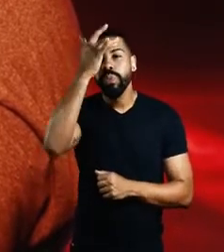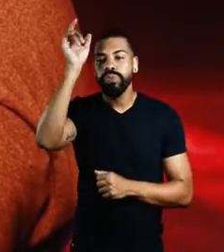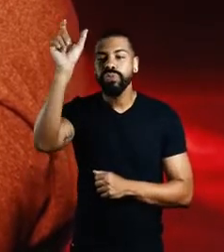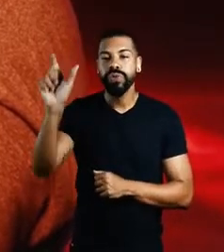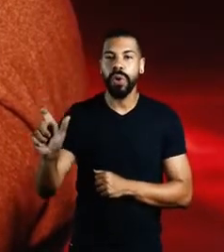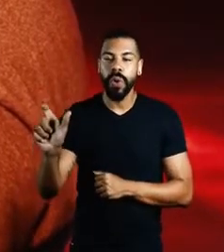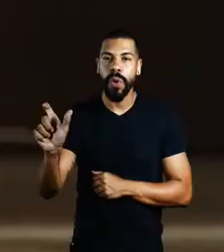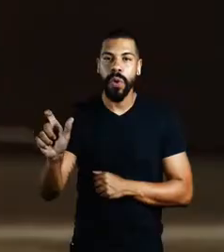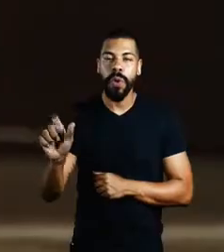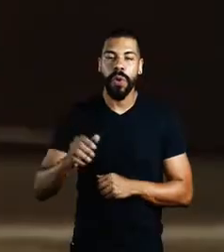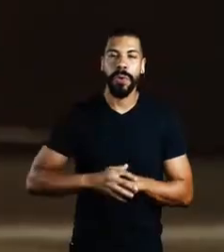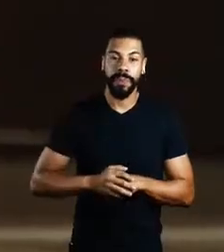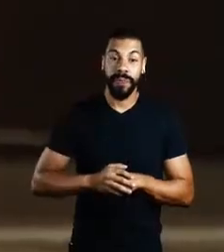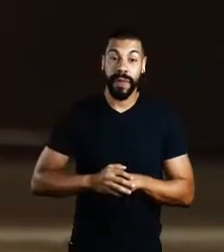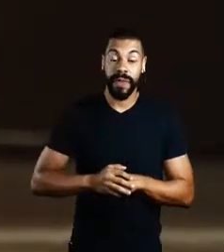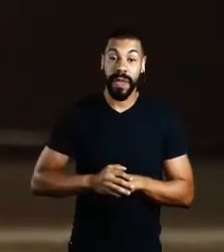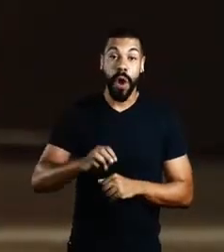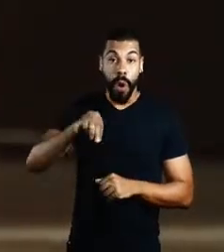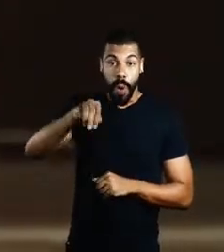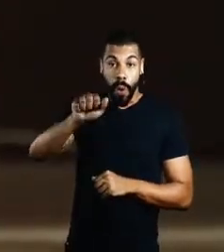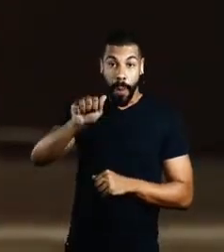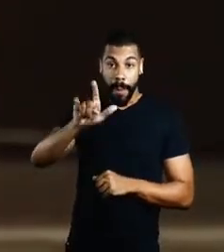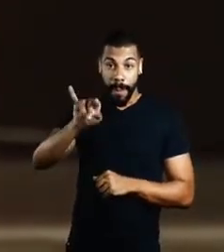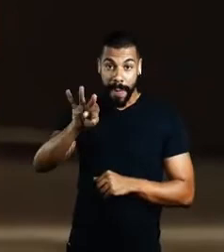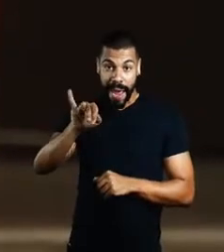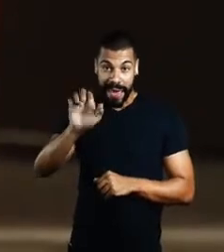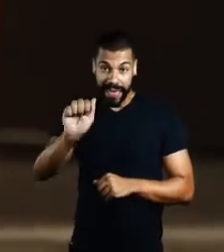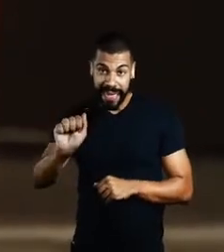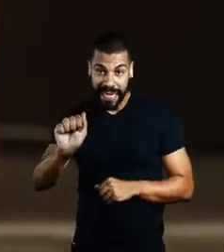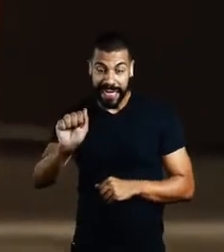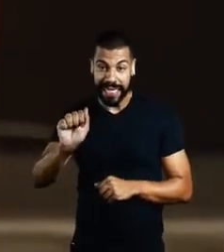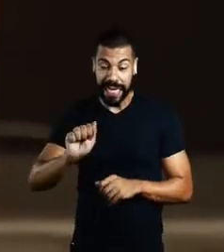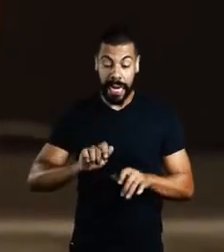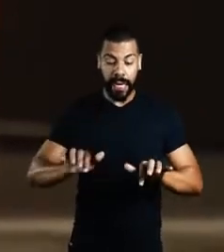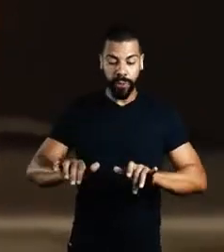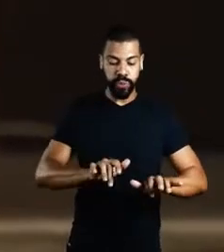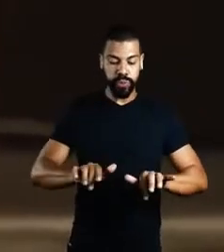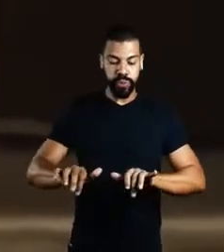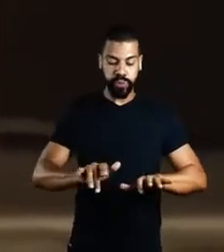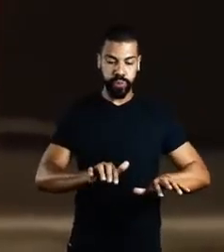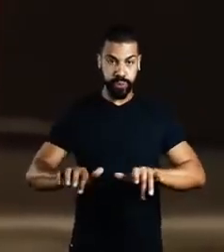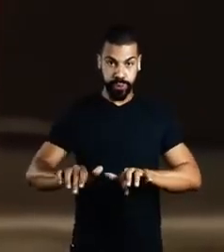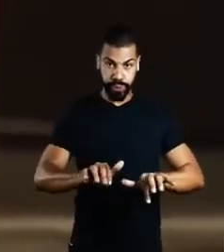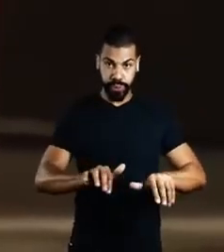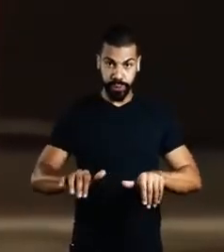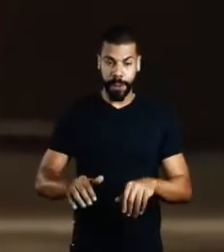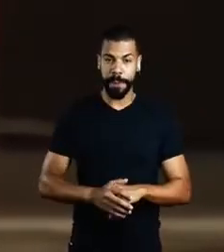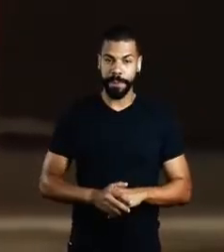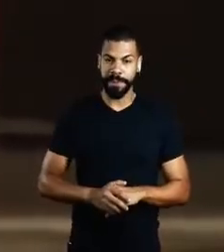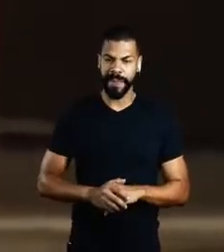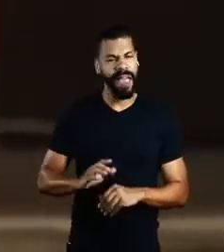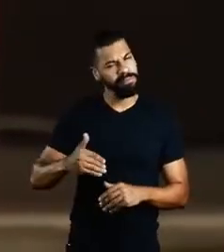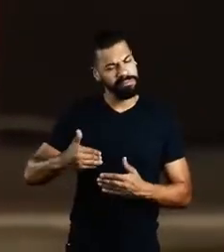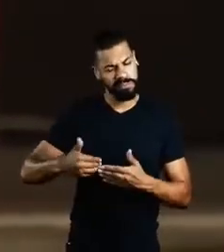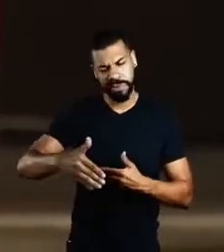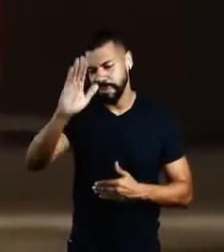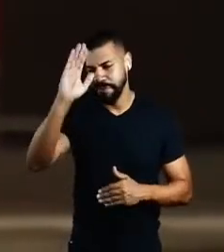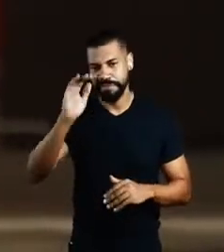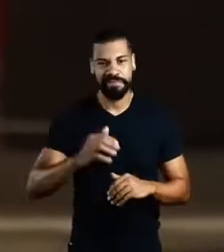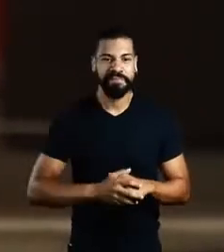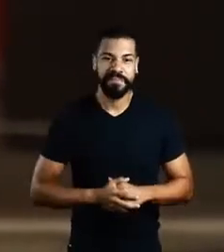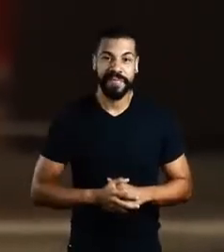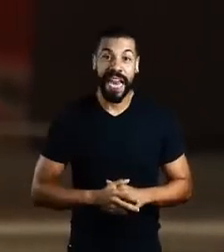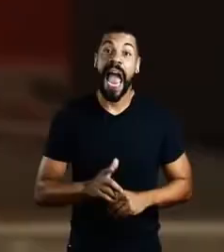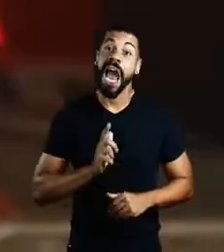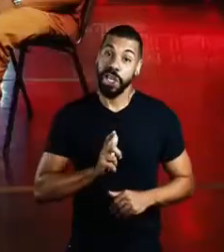O Maita era amigo do Cri. O Cri trouxe o Maita, que era o nosso tecladista, né, na época. Aí lascou tudo, mano. Aí eu